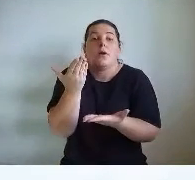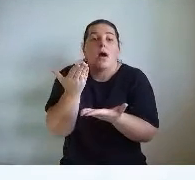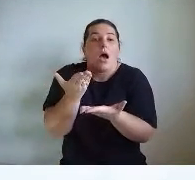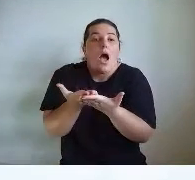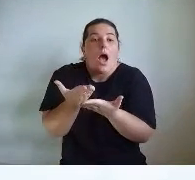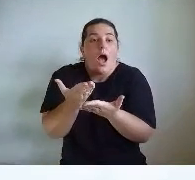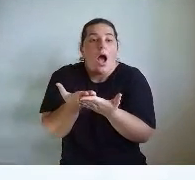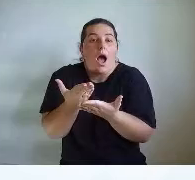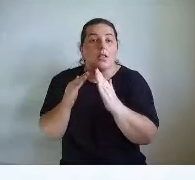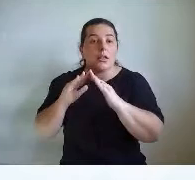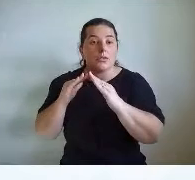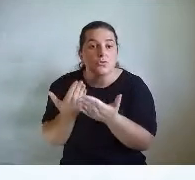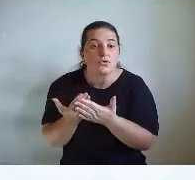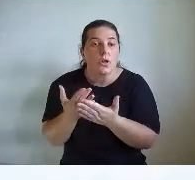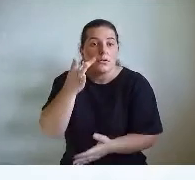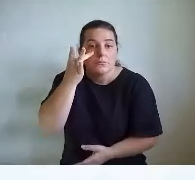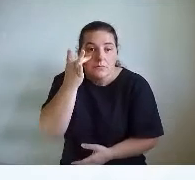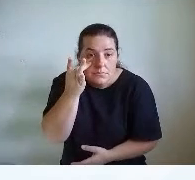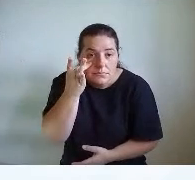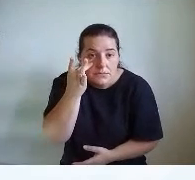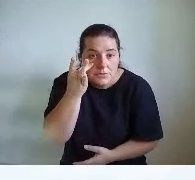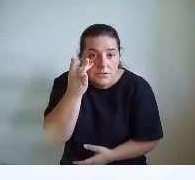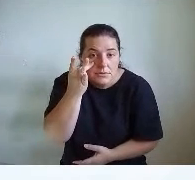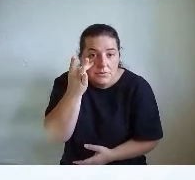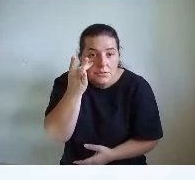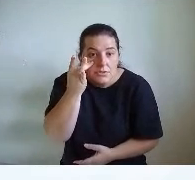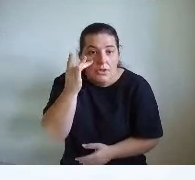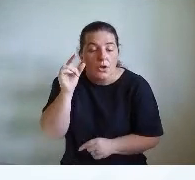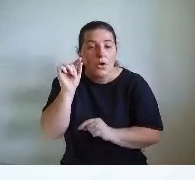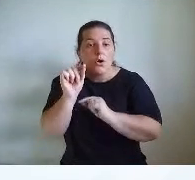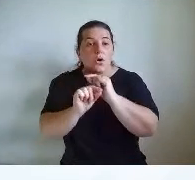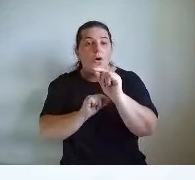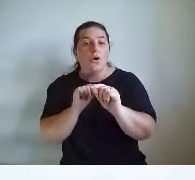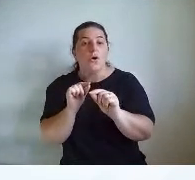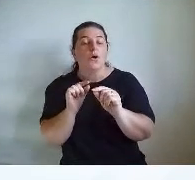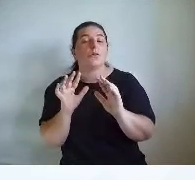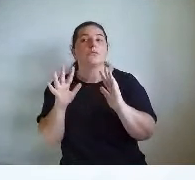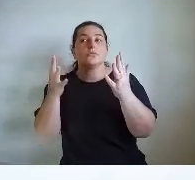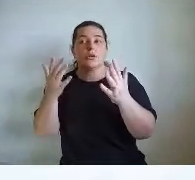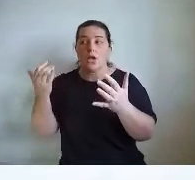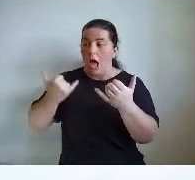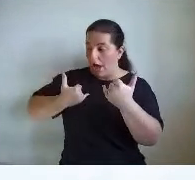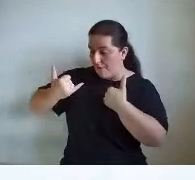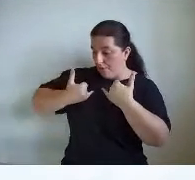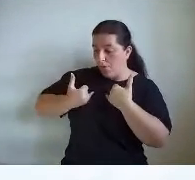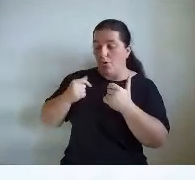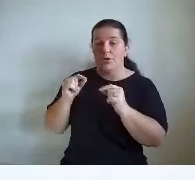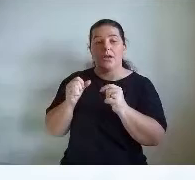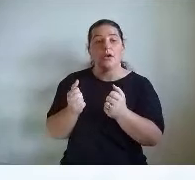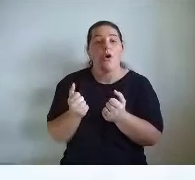nós temos, sequer foram oferecidas ou estão sendo